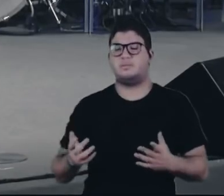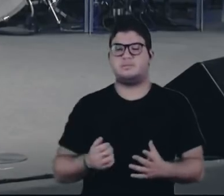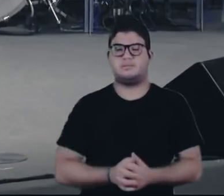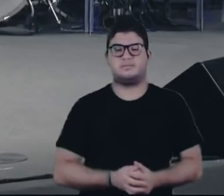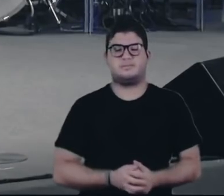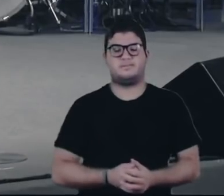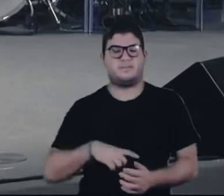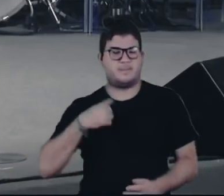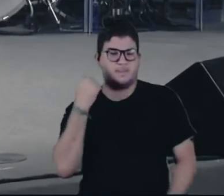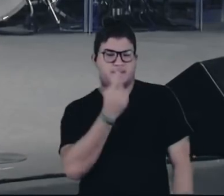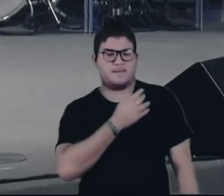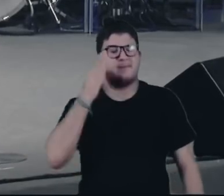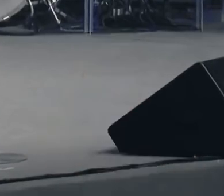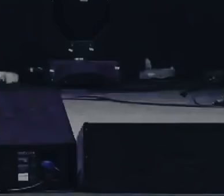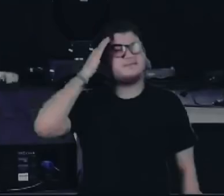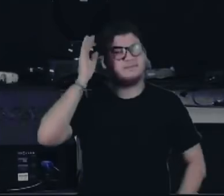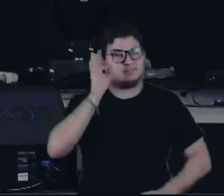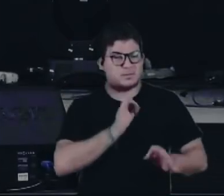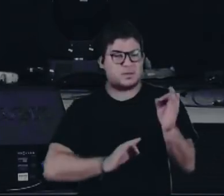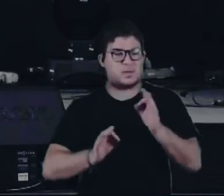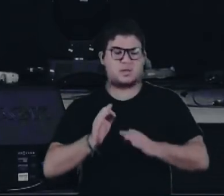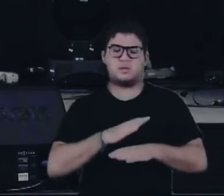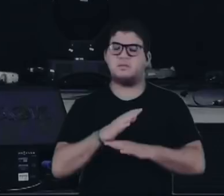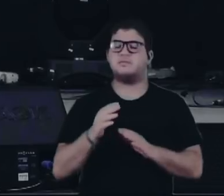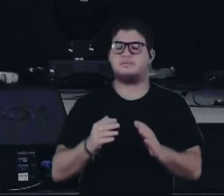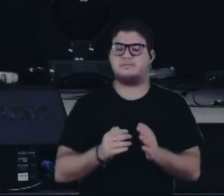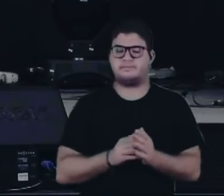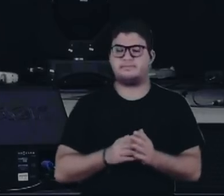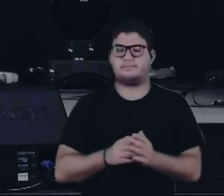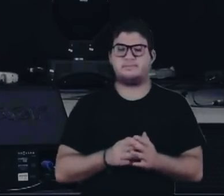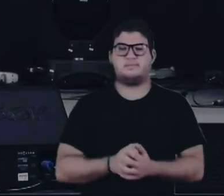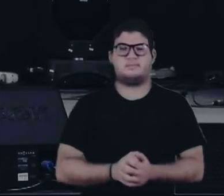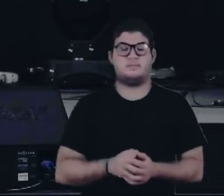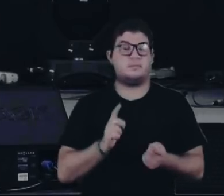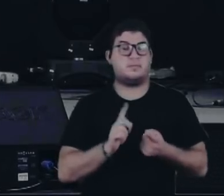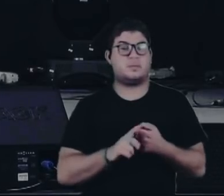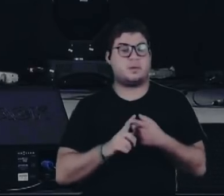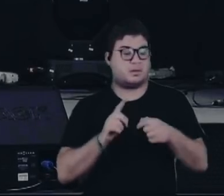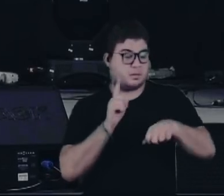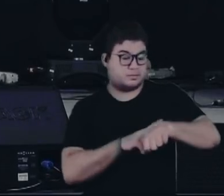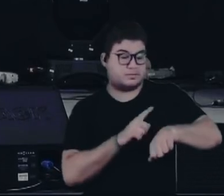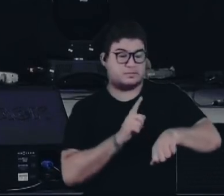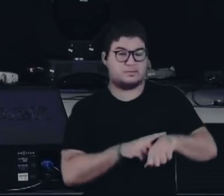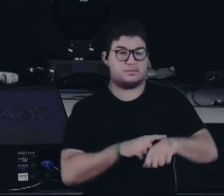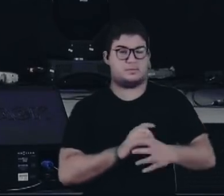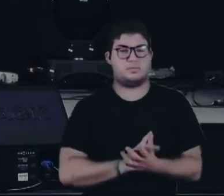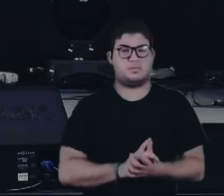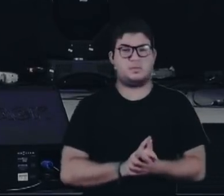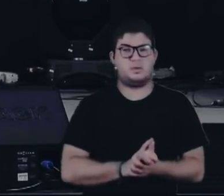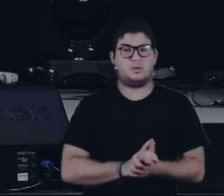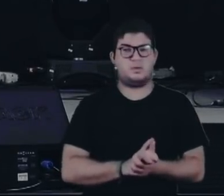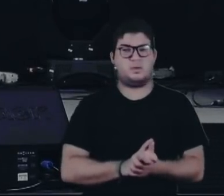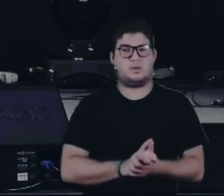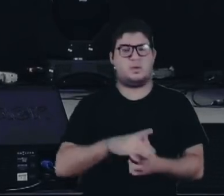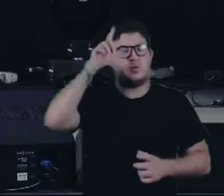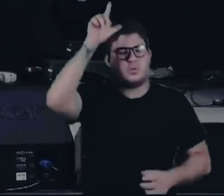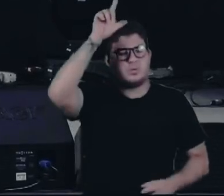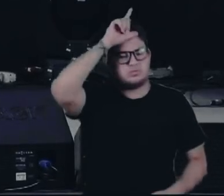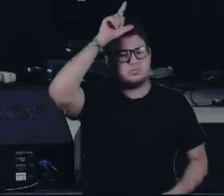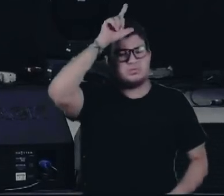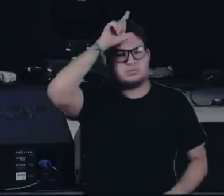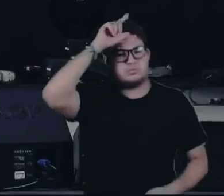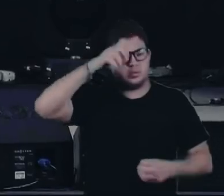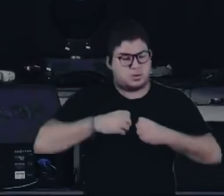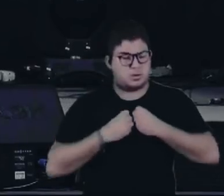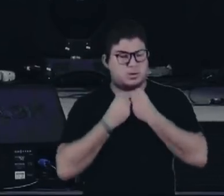A gente tem que saber organizar os conteúdos. Porque o tempo, gente, é um patrão que